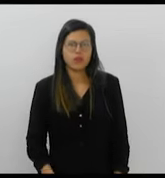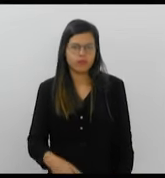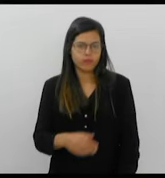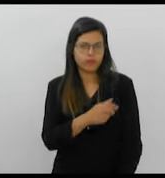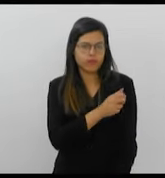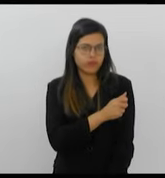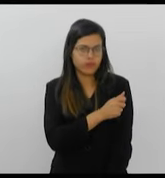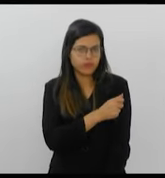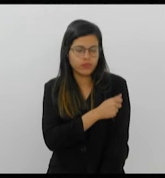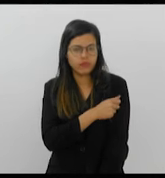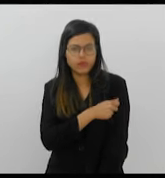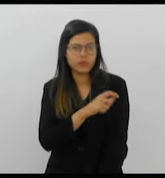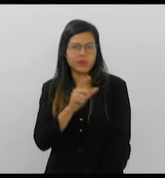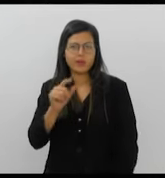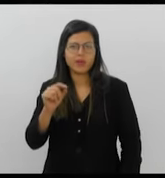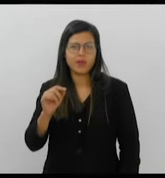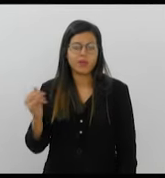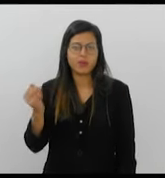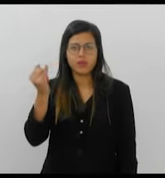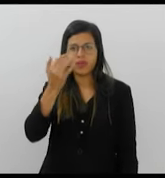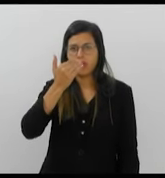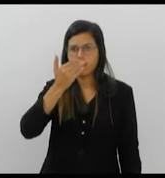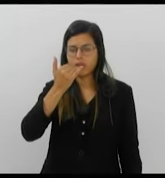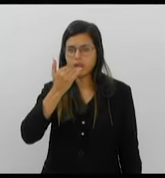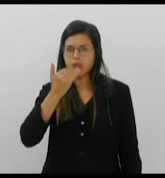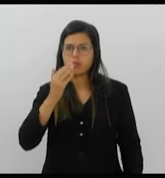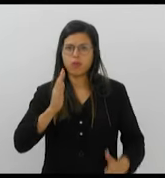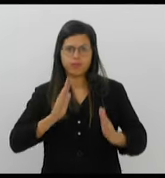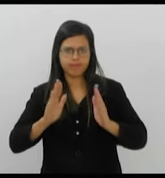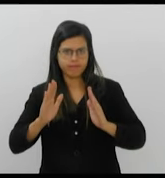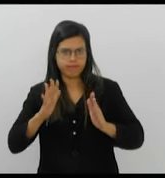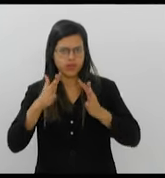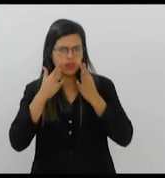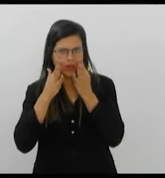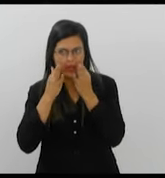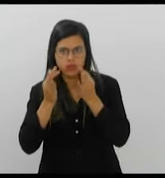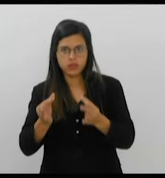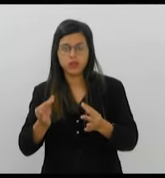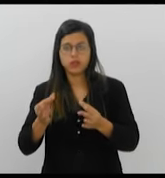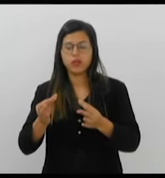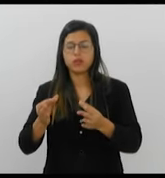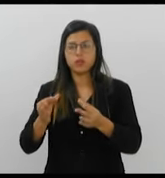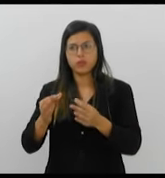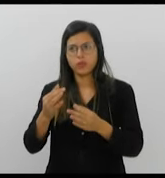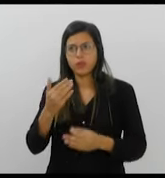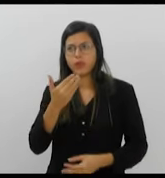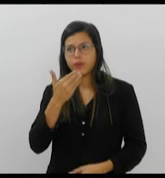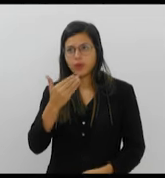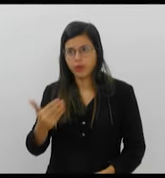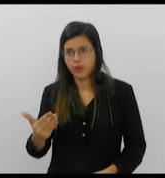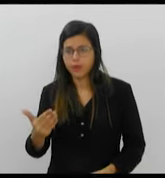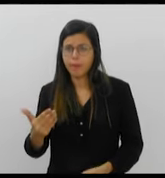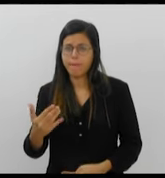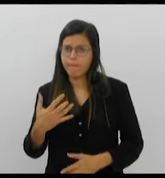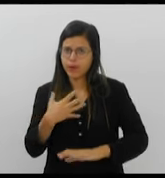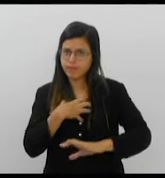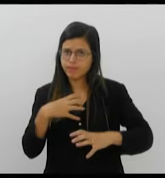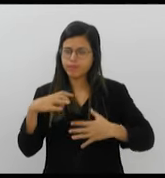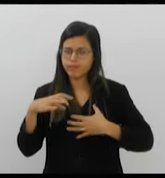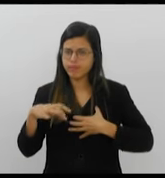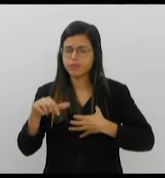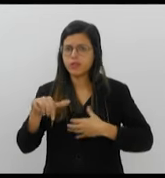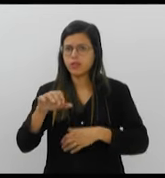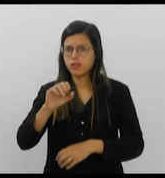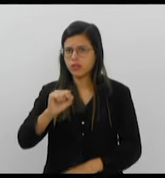O meu mandato está atento, muito atento a essa situação e pede celeridade por parte da SEDUC em